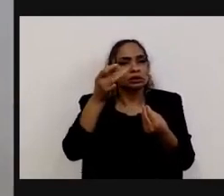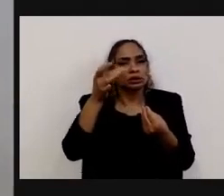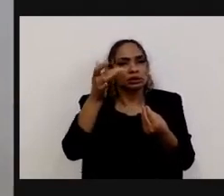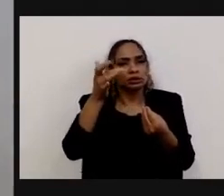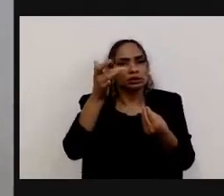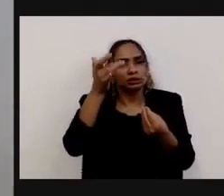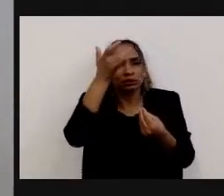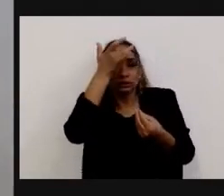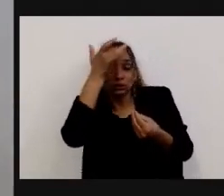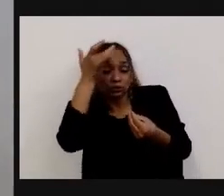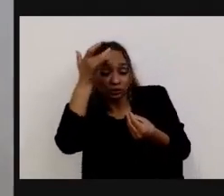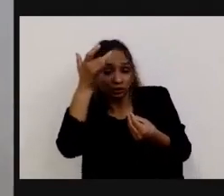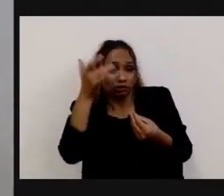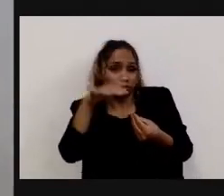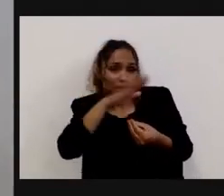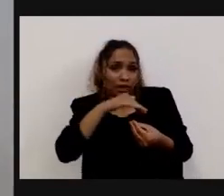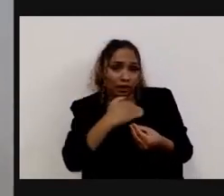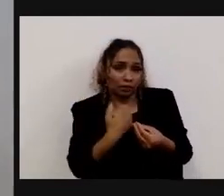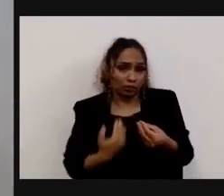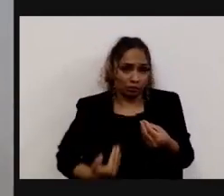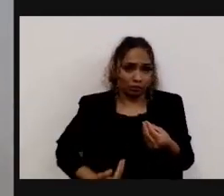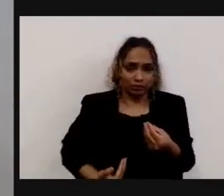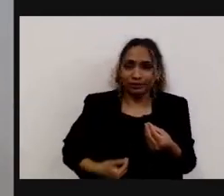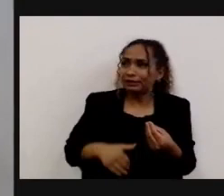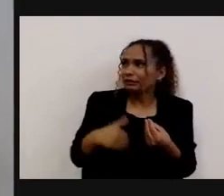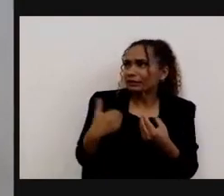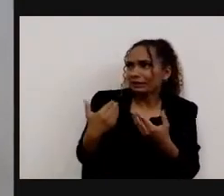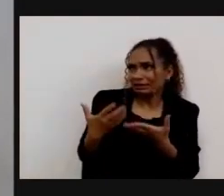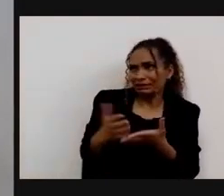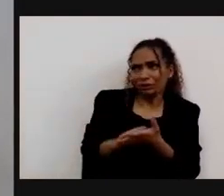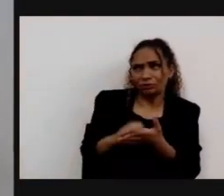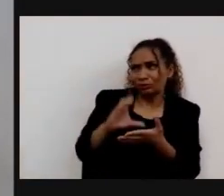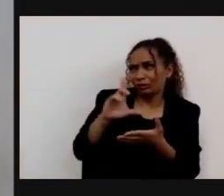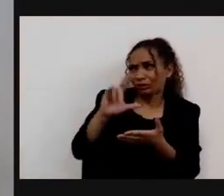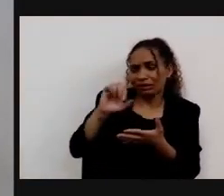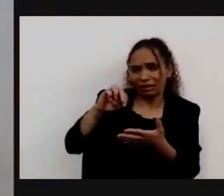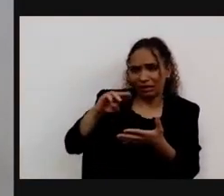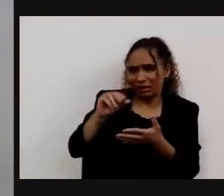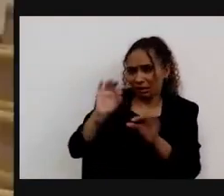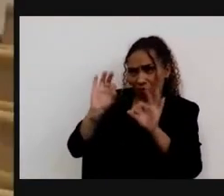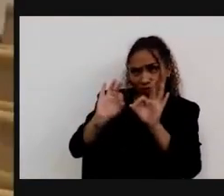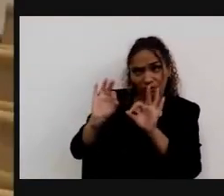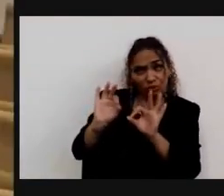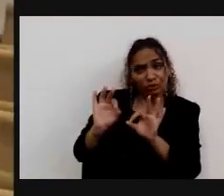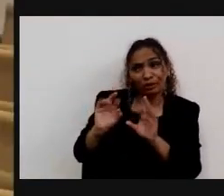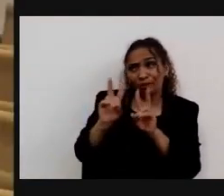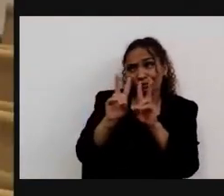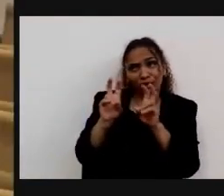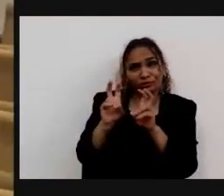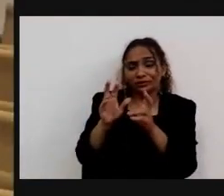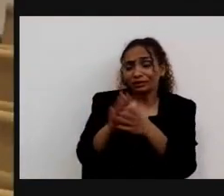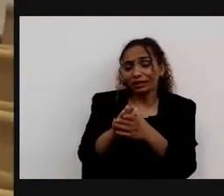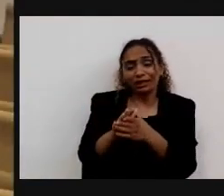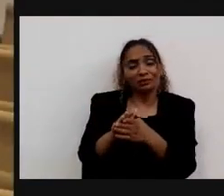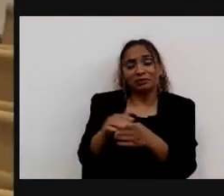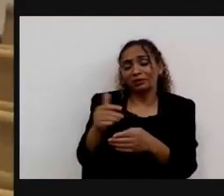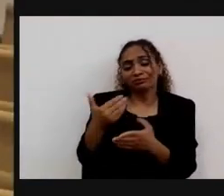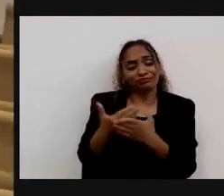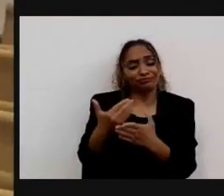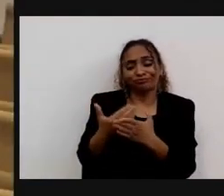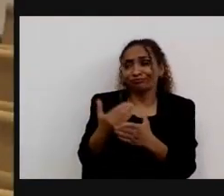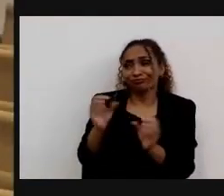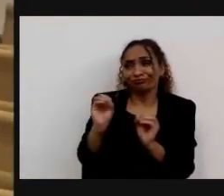mais eu não sou muito estudiosa de clima organizacional é um tema que eu não não tem estudado